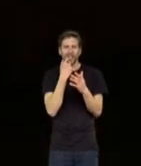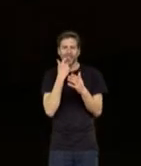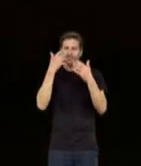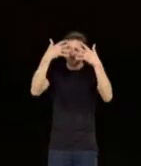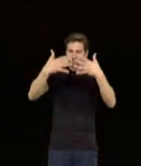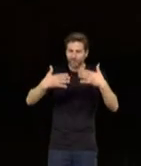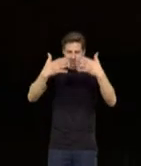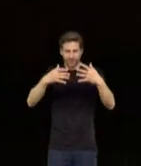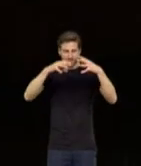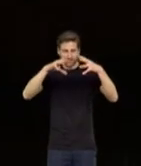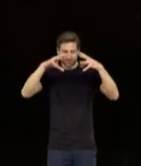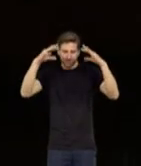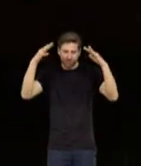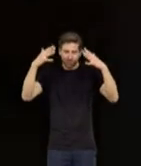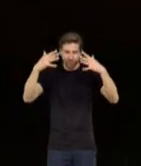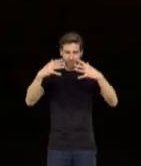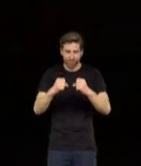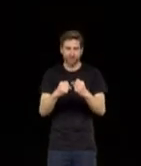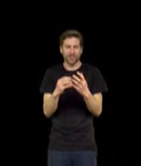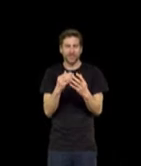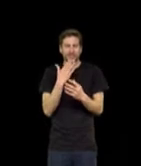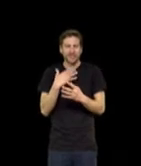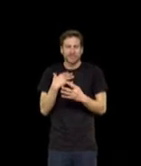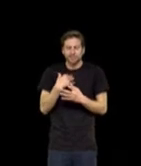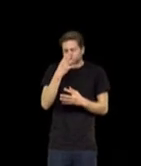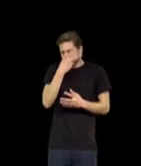que nos afetava emocionalmente.